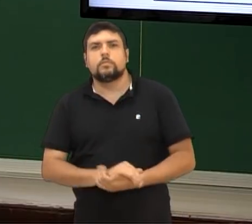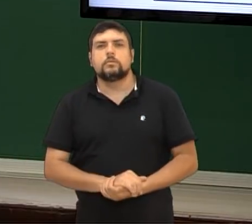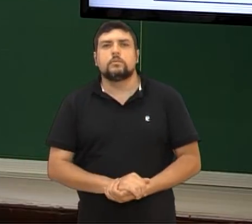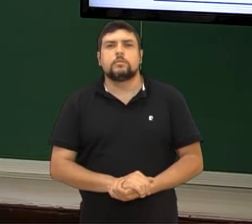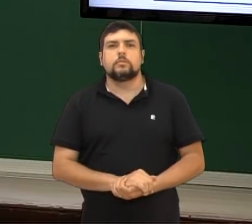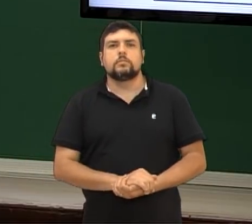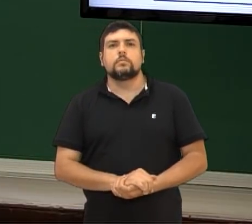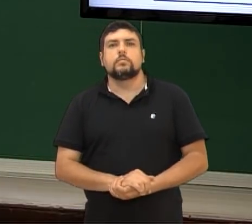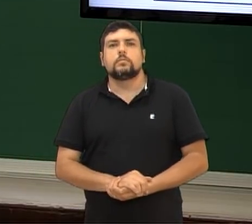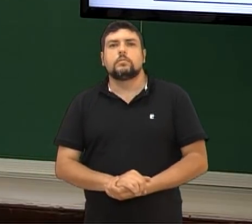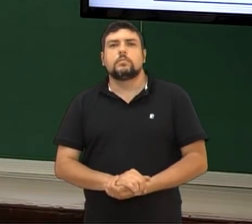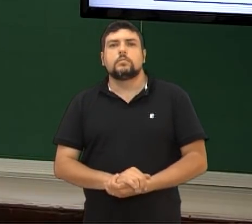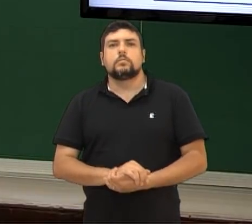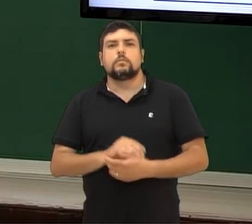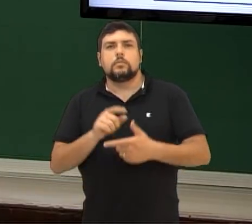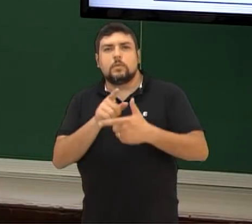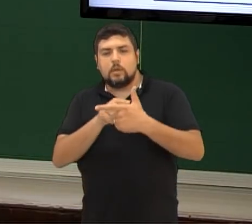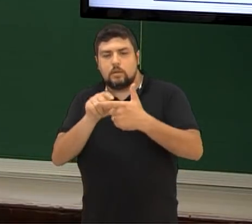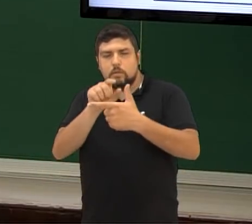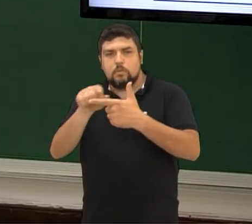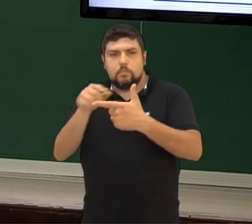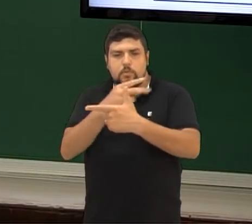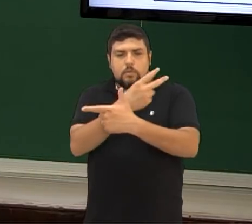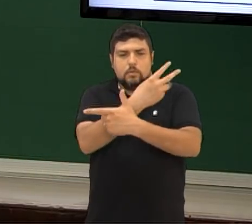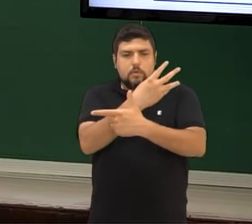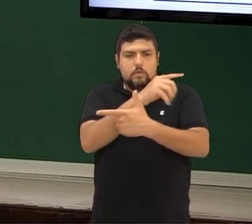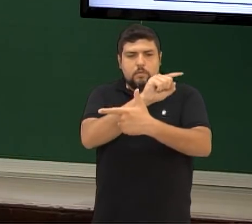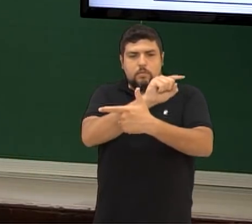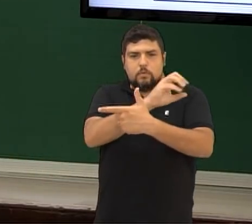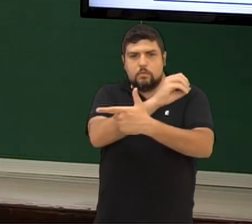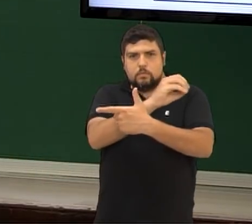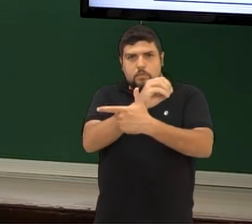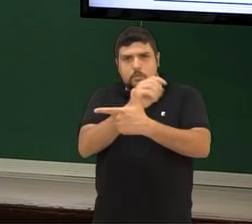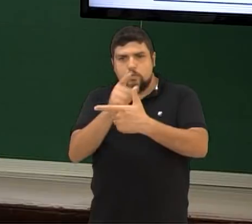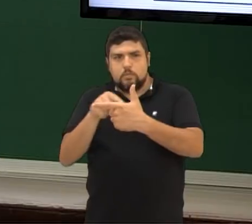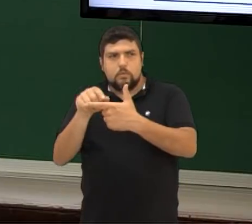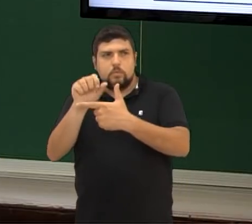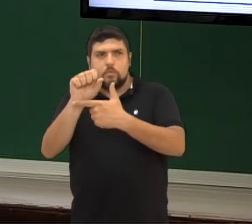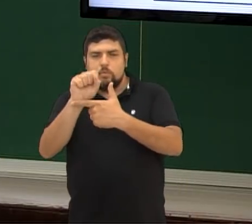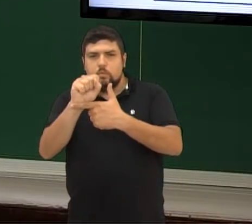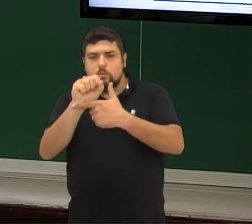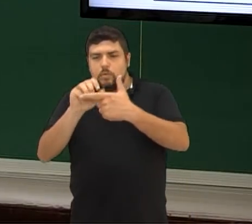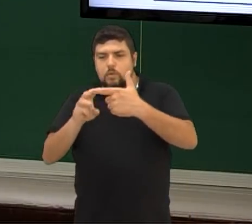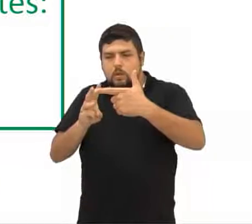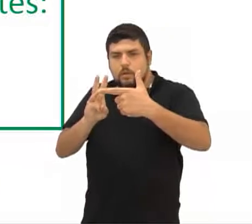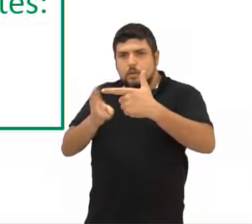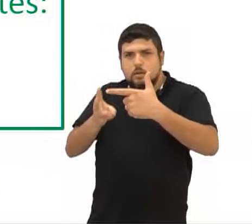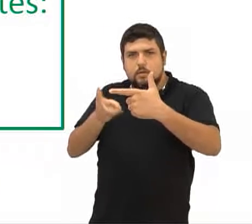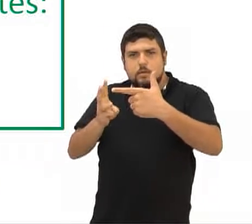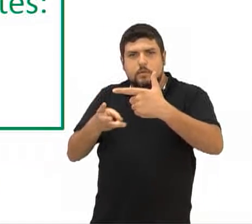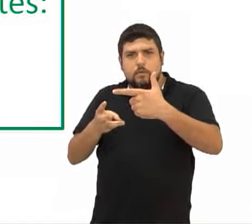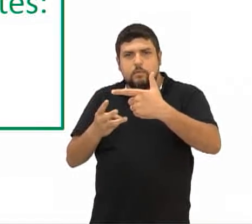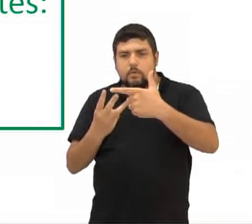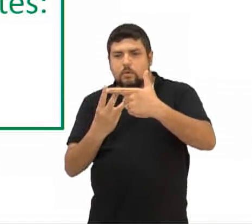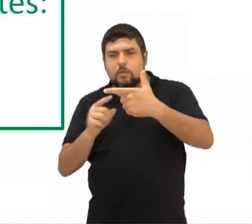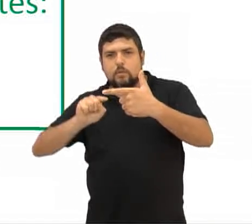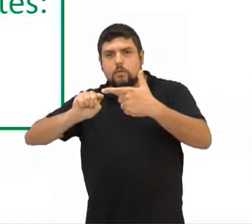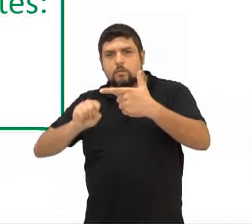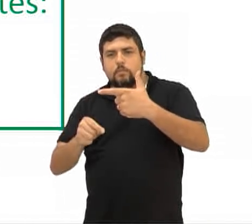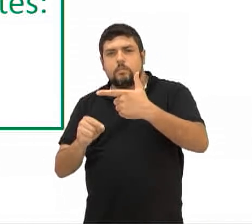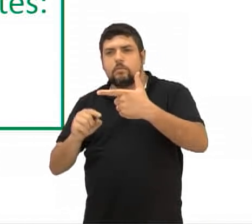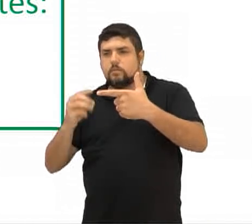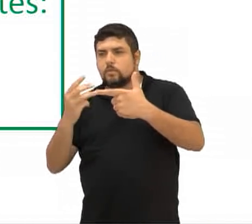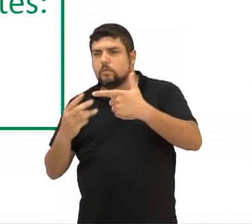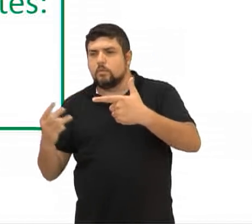que é o 3.000. Então, você já conseguiu identificar qual é a proporção de